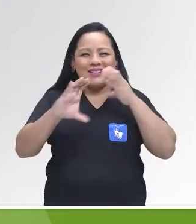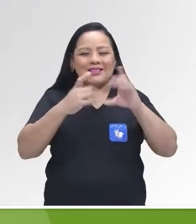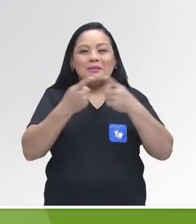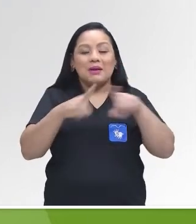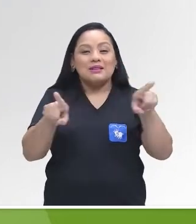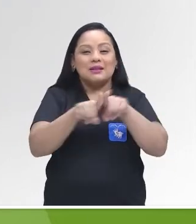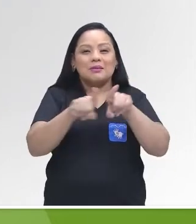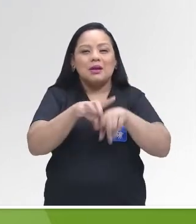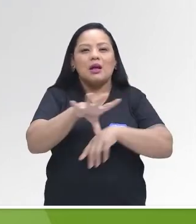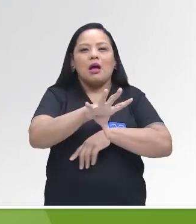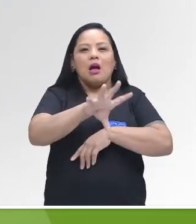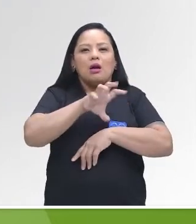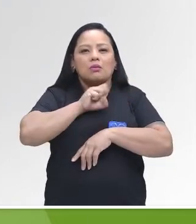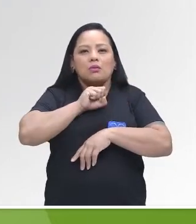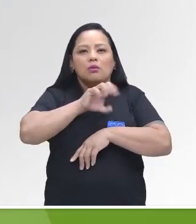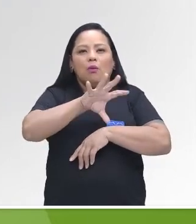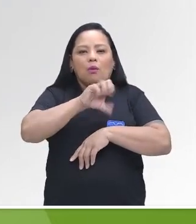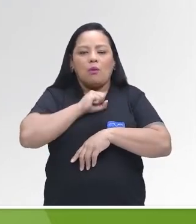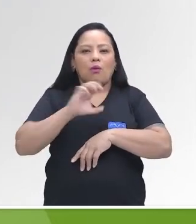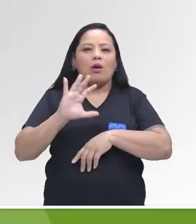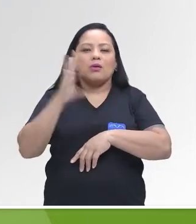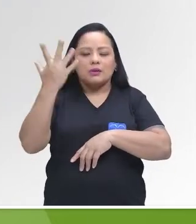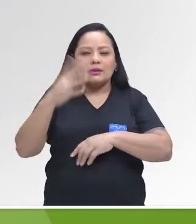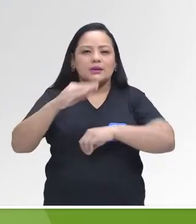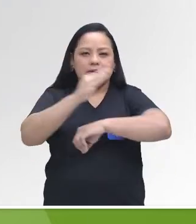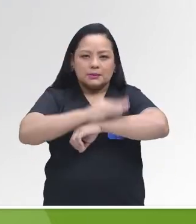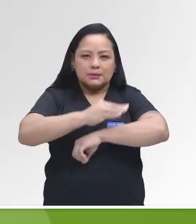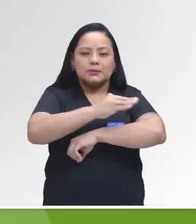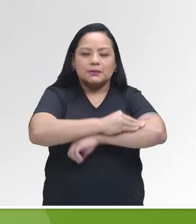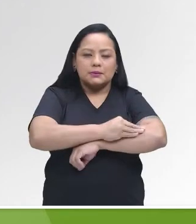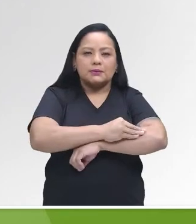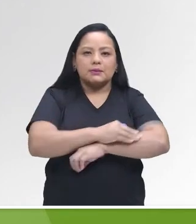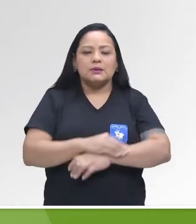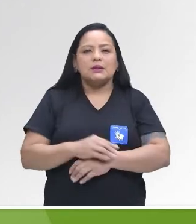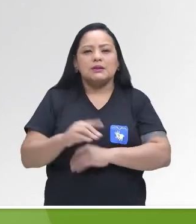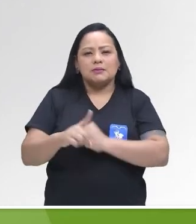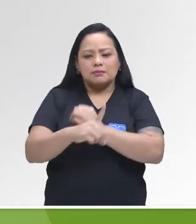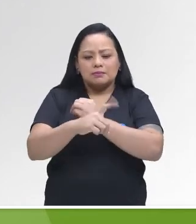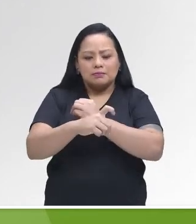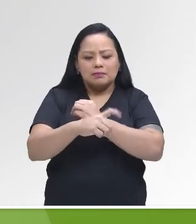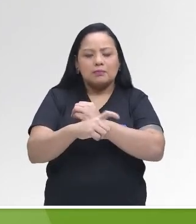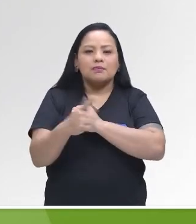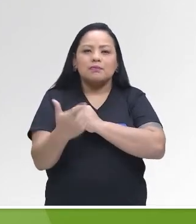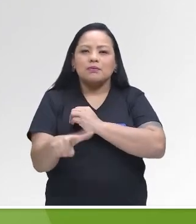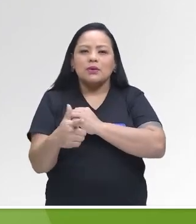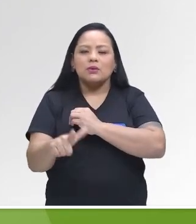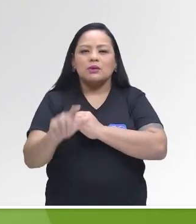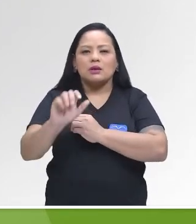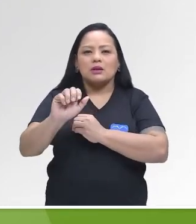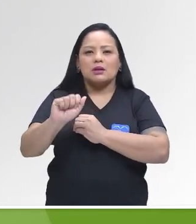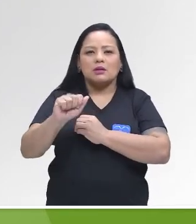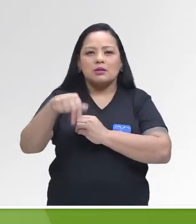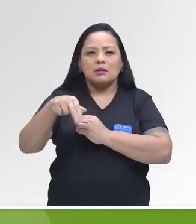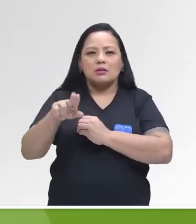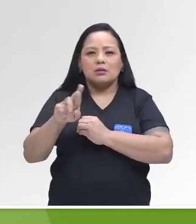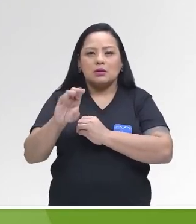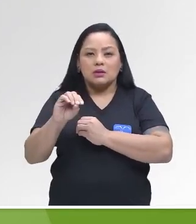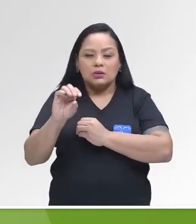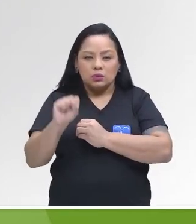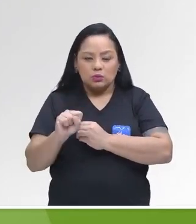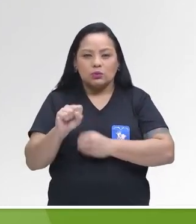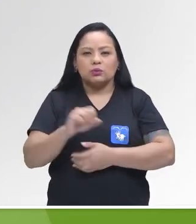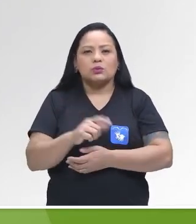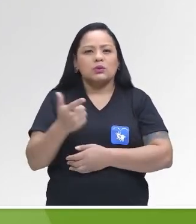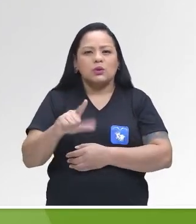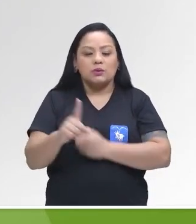respirar, tá bom? Então, isso acontece nos anfíbios anuros, que são sapos, rãs e pererecas,